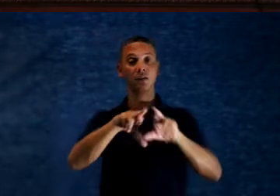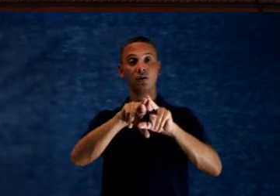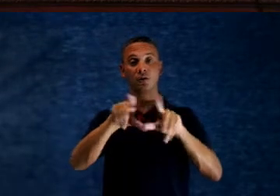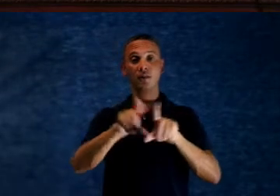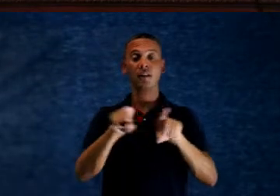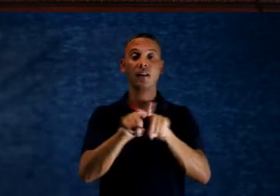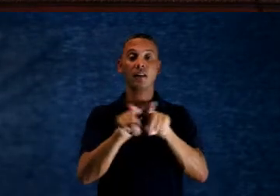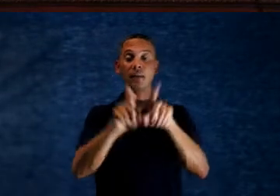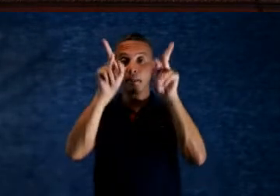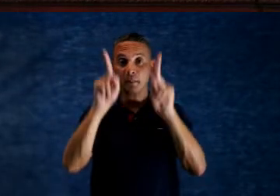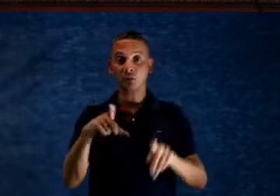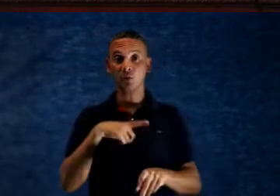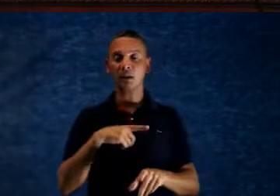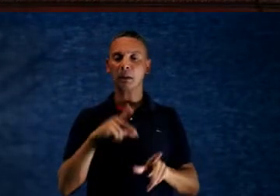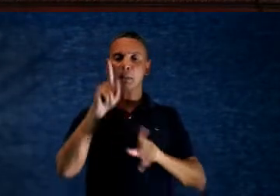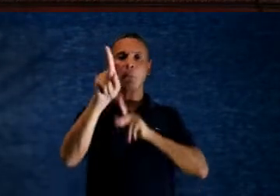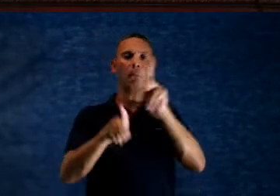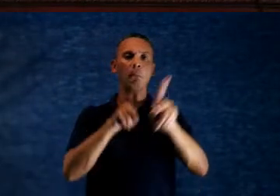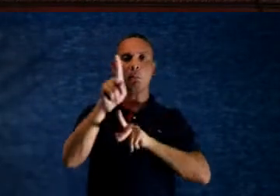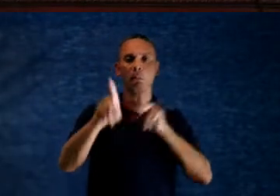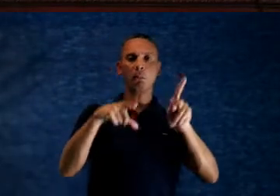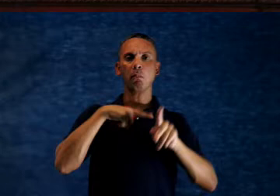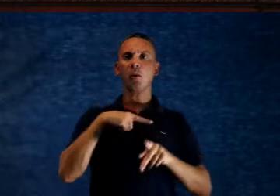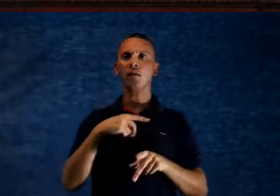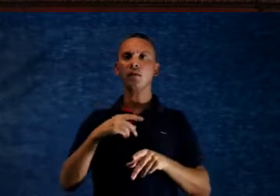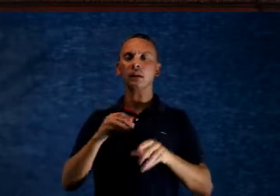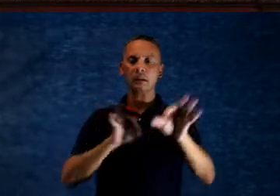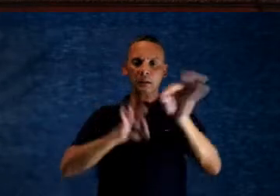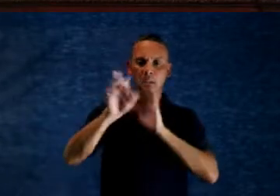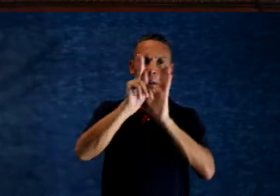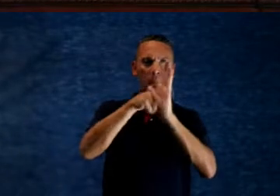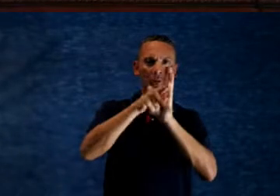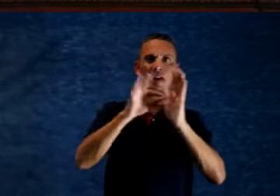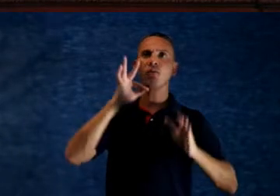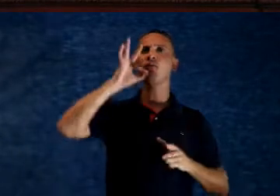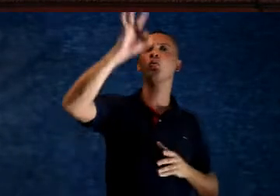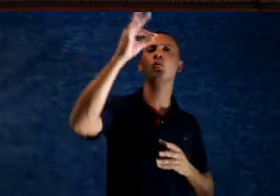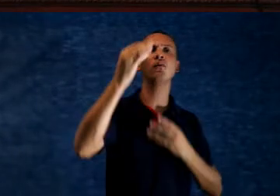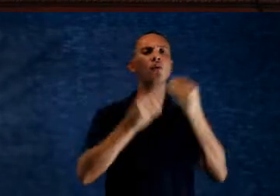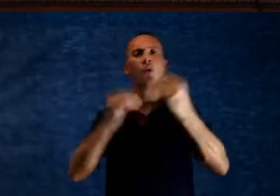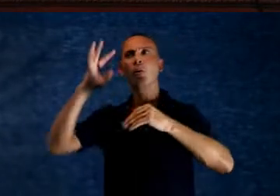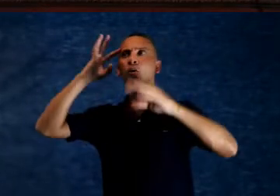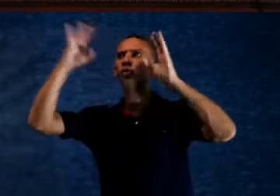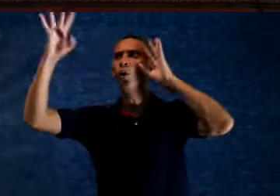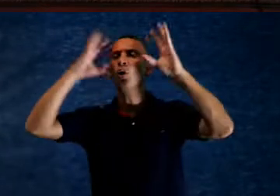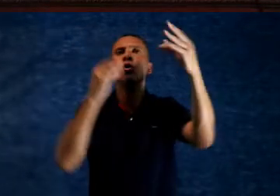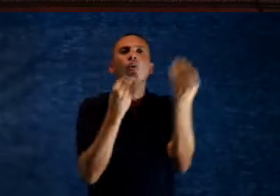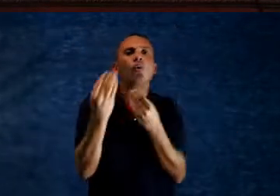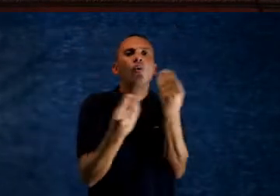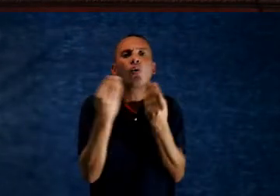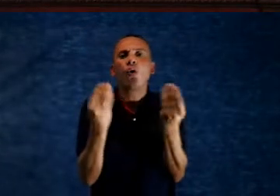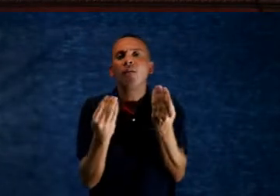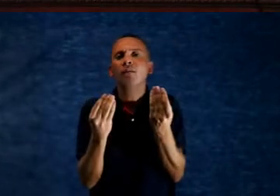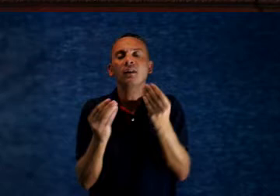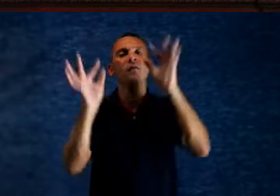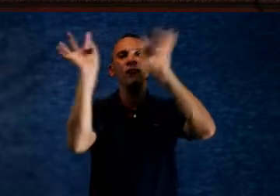o solo sobre o qual o povo alimenta os seus projetos para o futuro, os seus sonhos para o futuro e suas chances